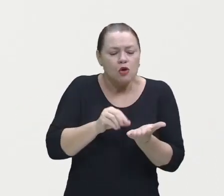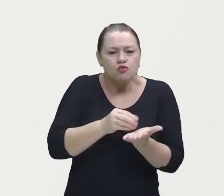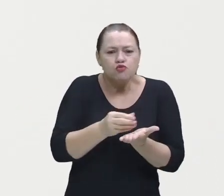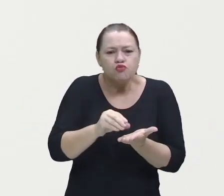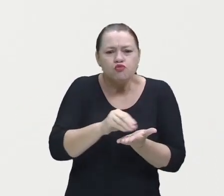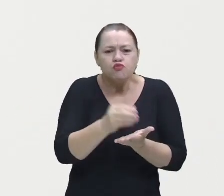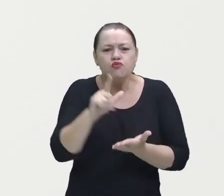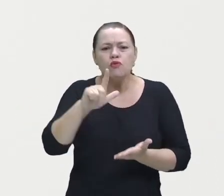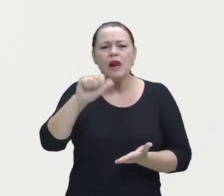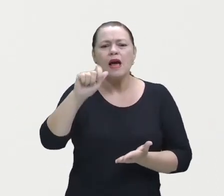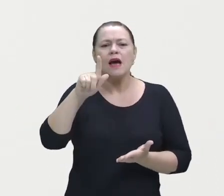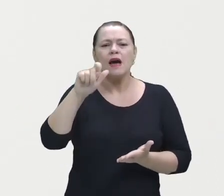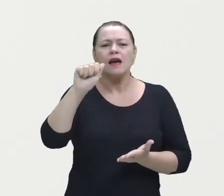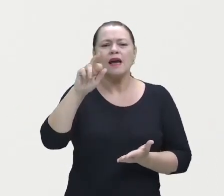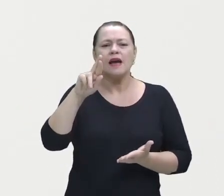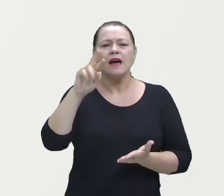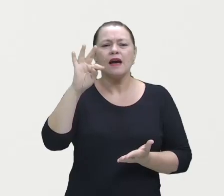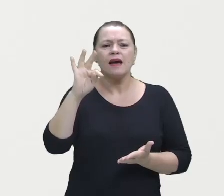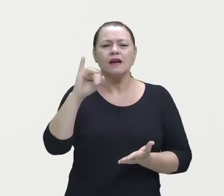lagartixa.